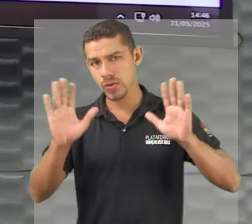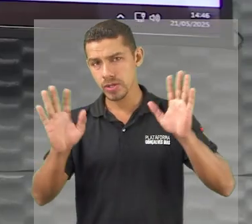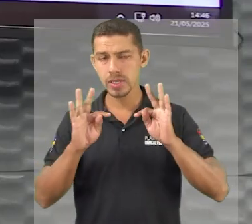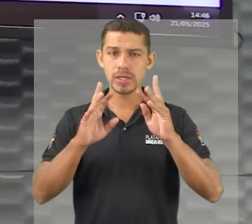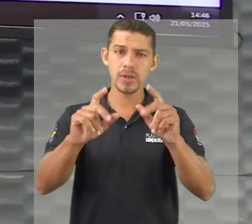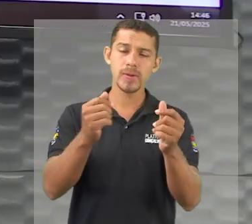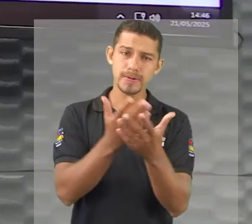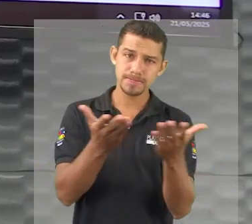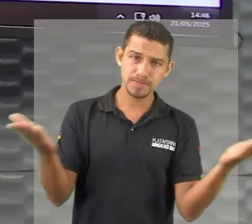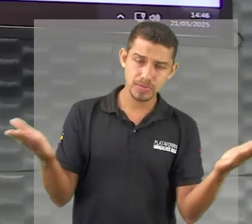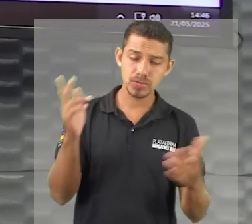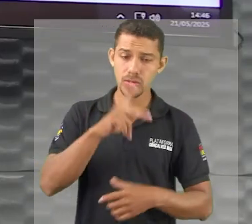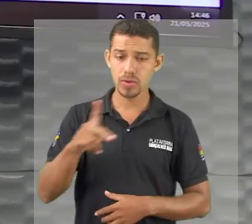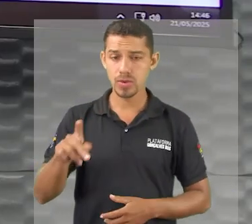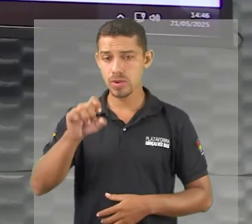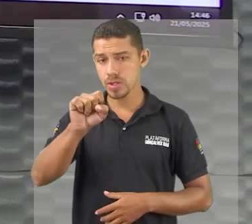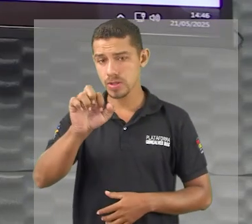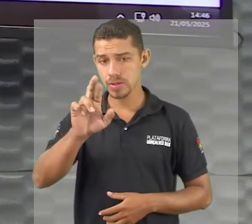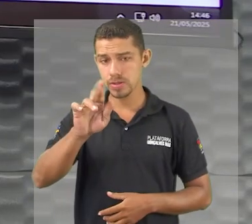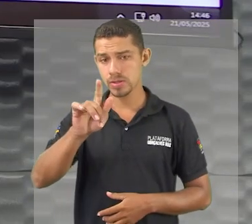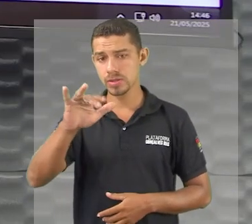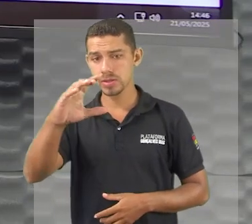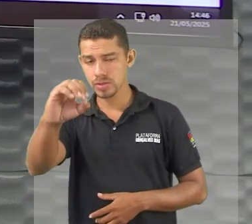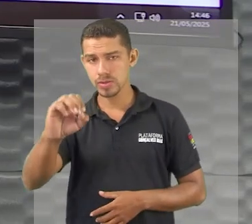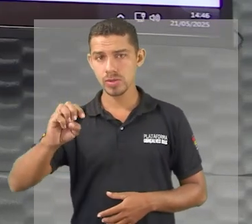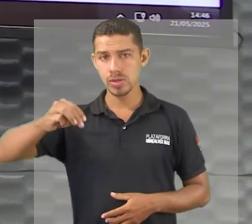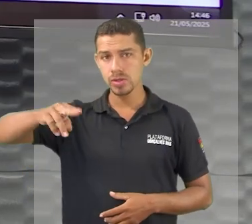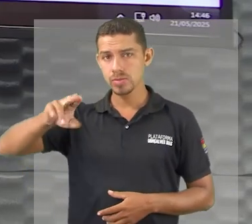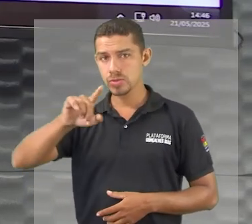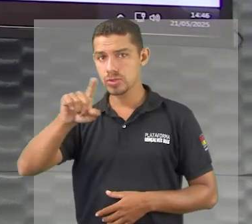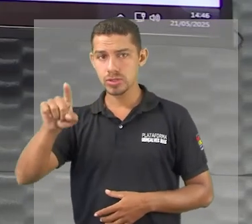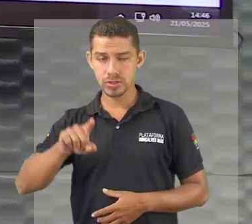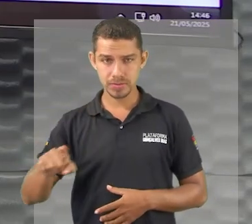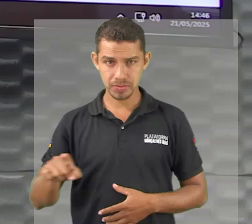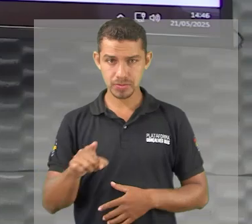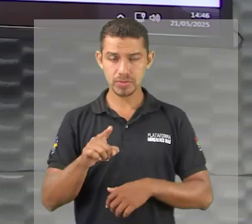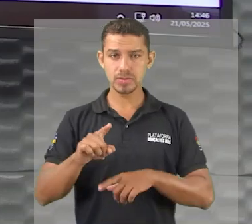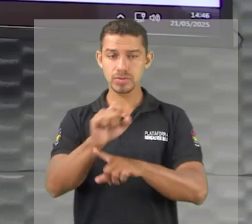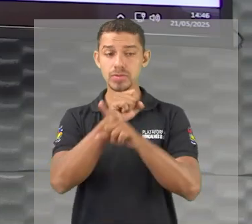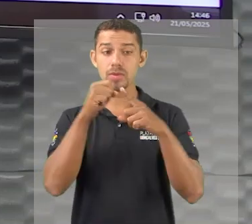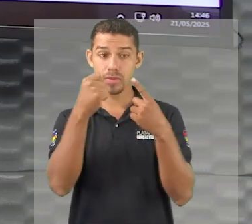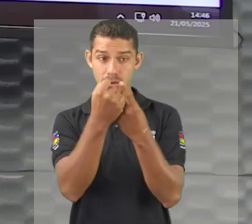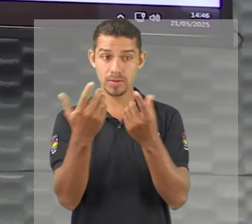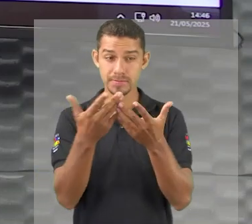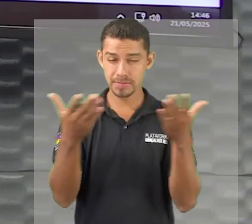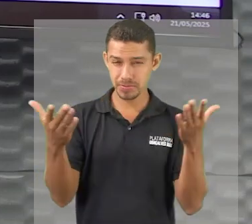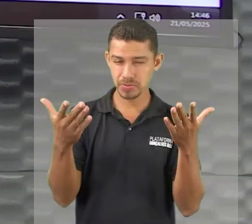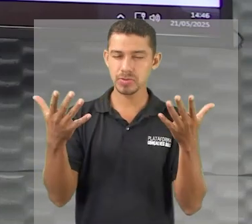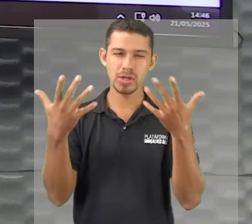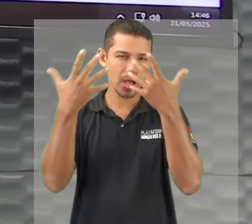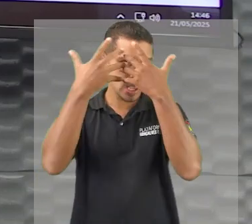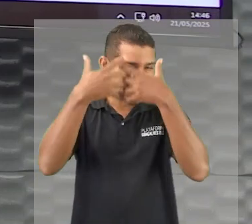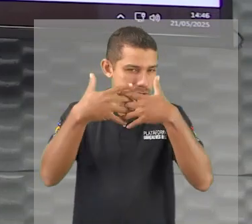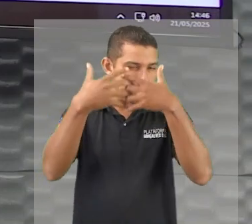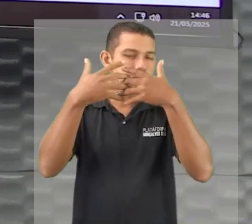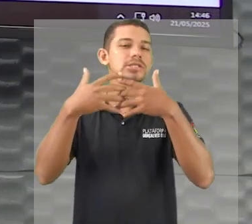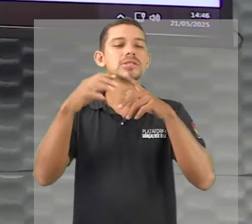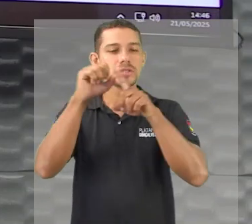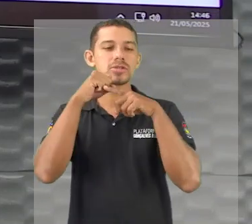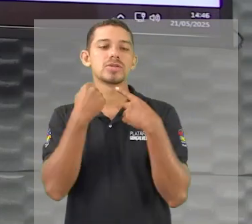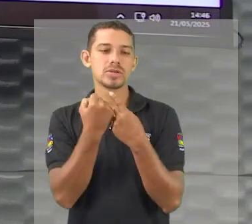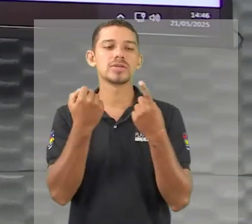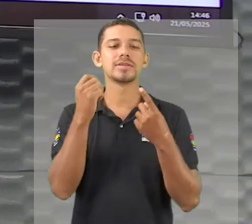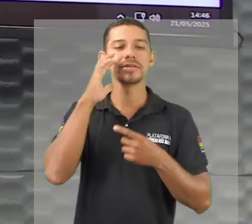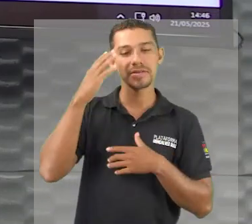Olá a todos e todas, professor Sérgio Muniz, professor de Sociologia, para mais reflexões sociológicas e o